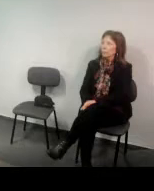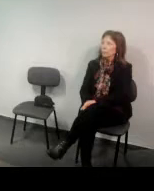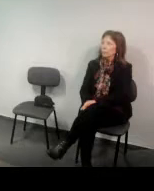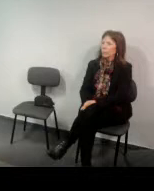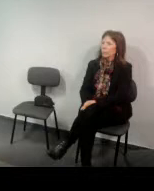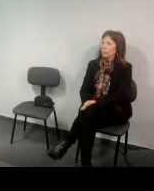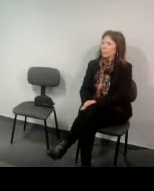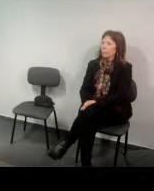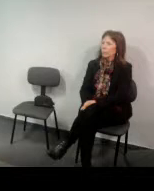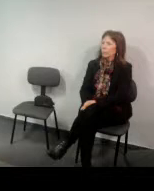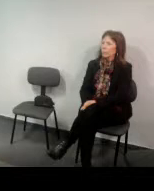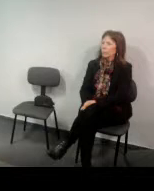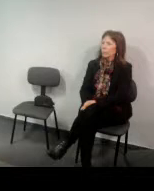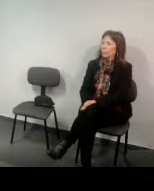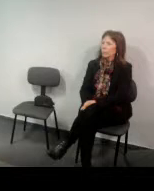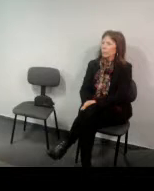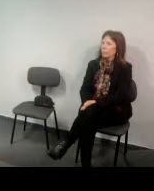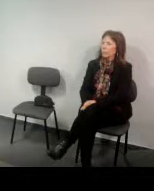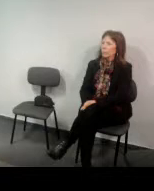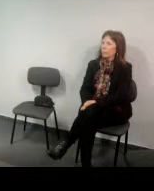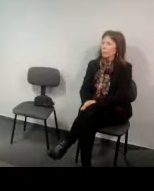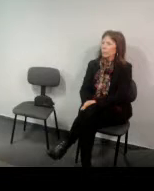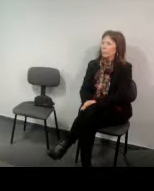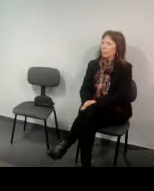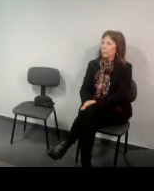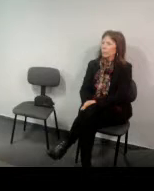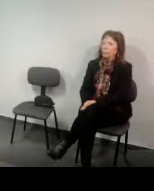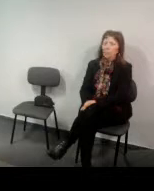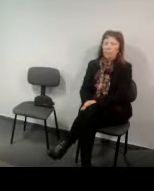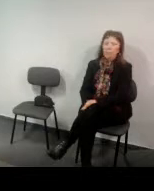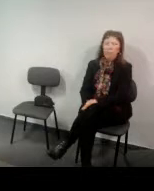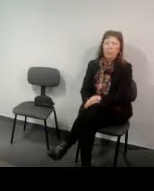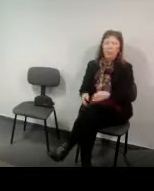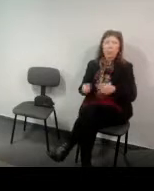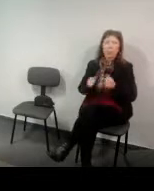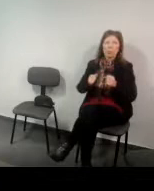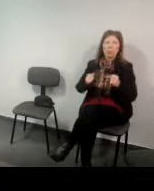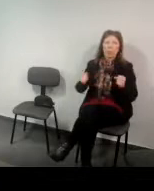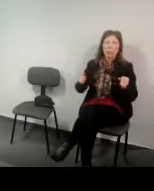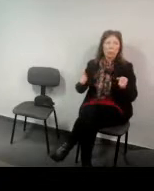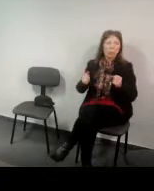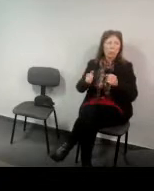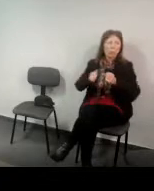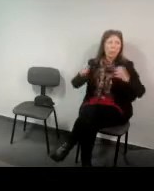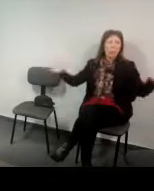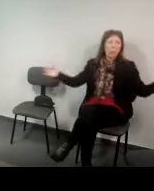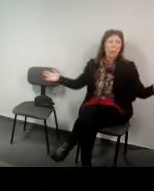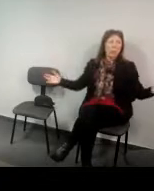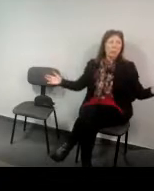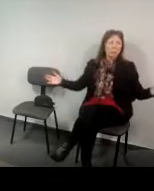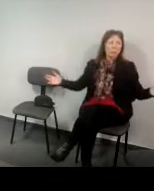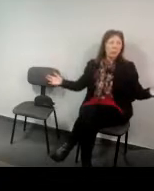florações ou por impacto. Eu recentemente estava tratando uma pessoa que estava com problema de... Puxa ao contrário, essa não,